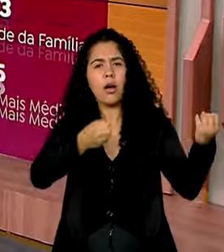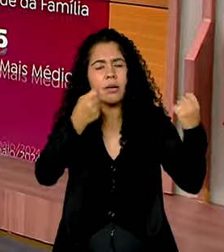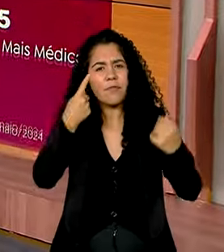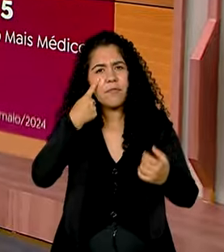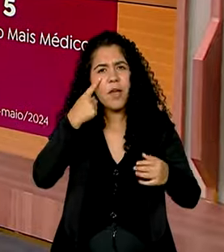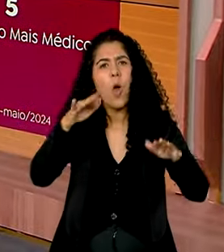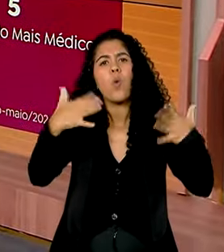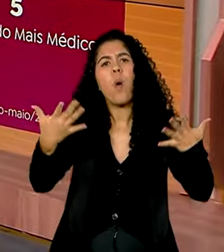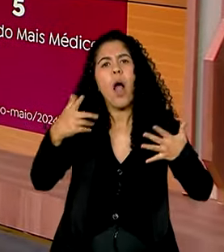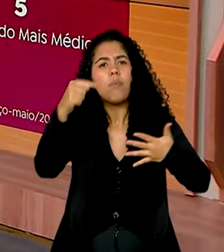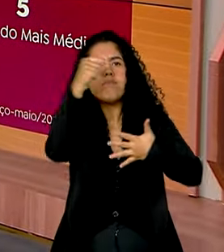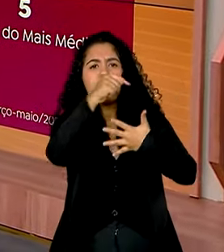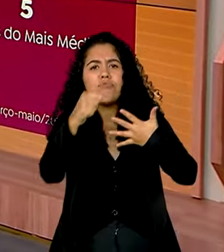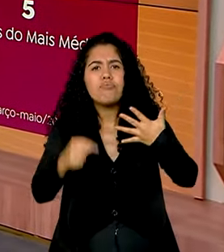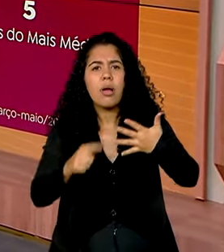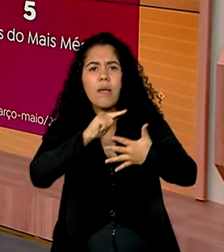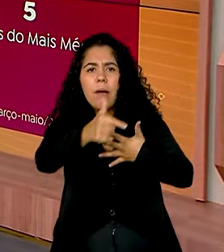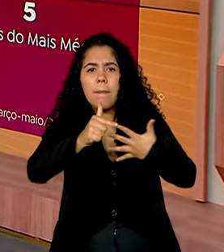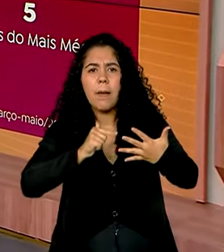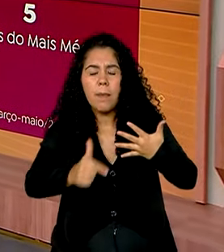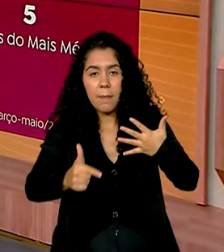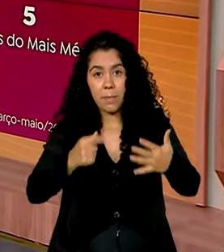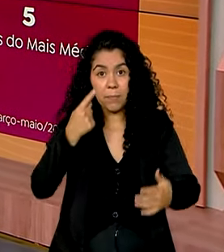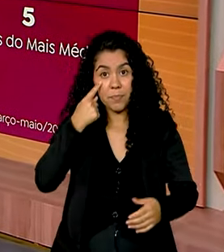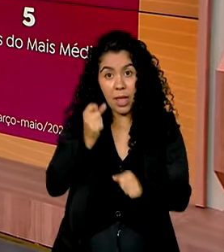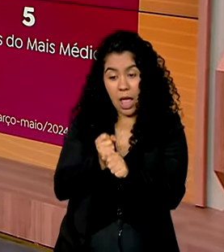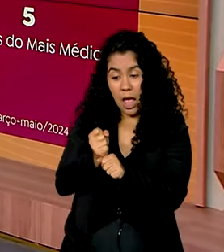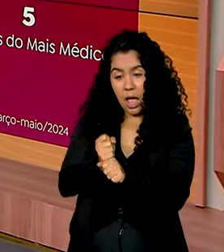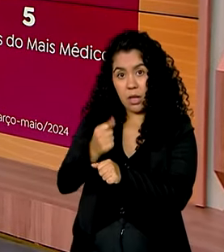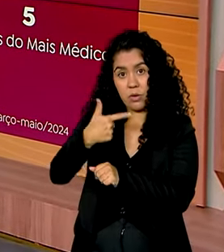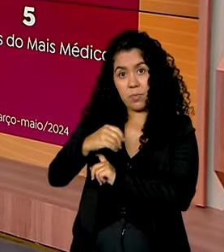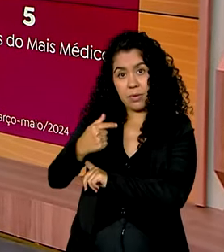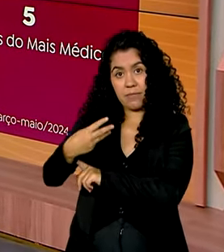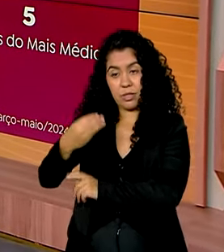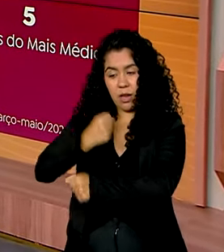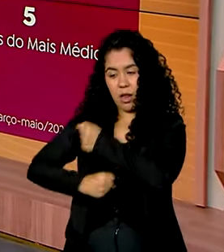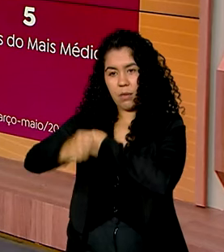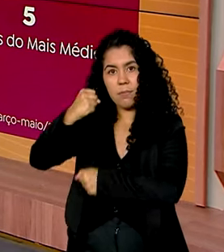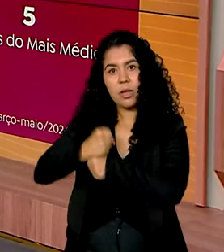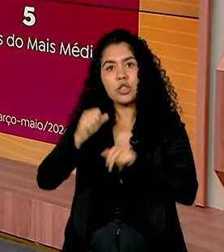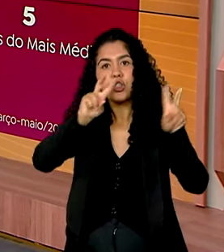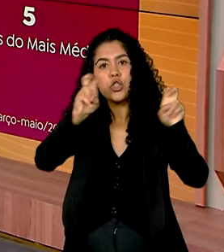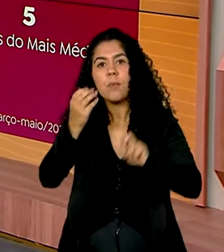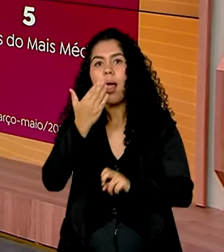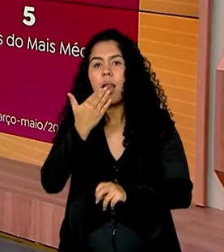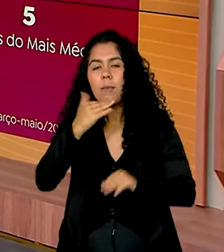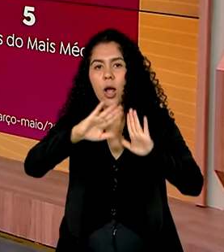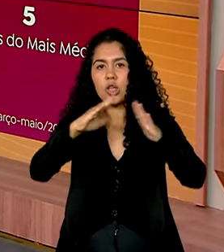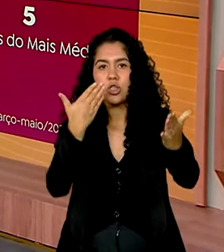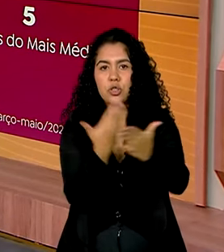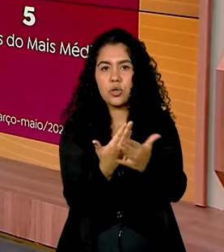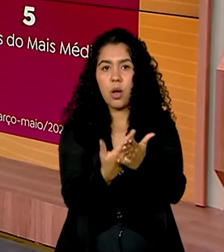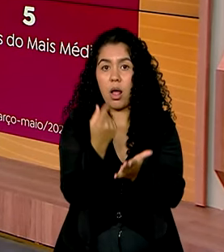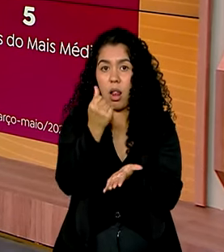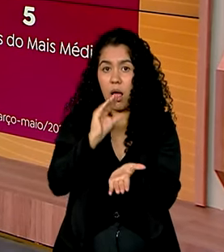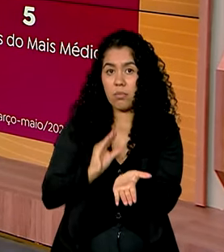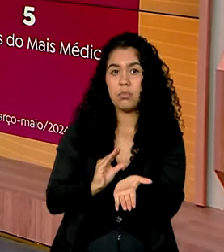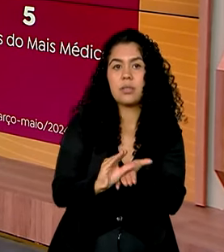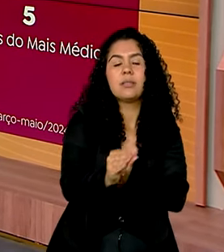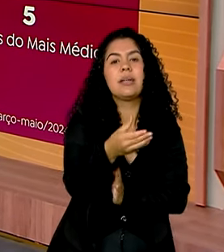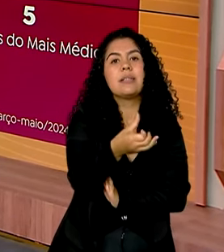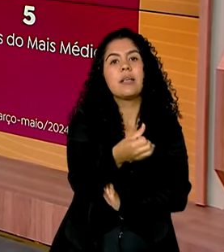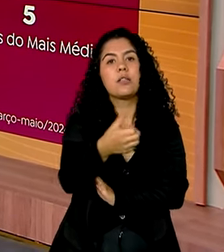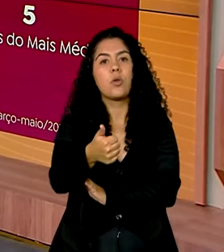as informações por área. Vamos lá. Em 2023, na alimentação escolar, foram repassados aí